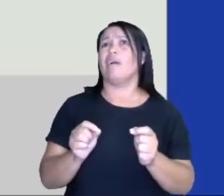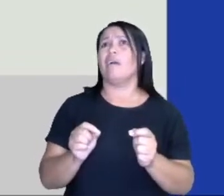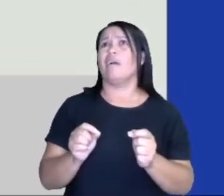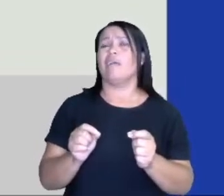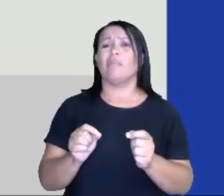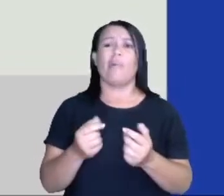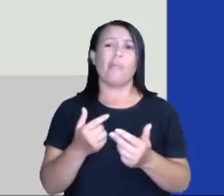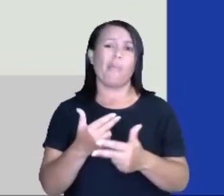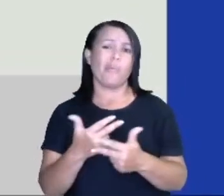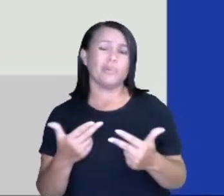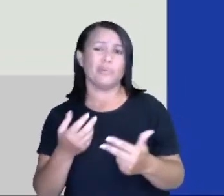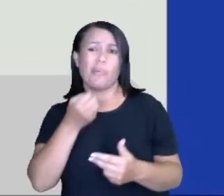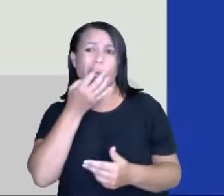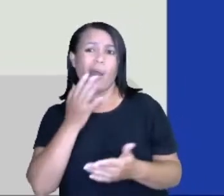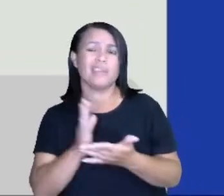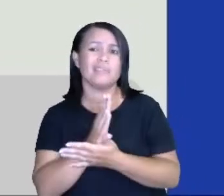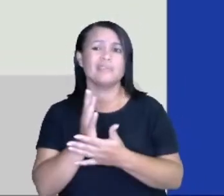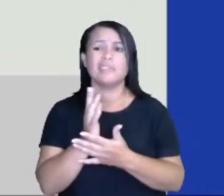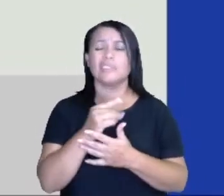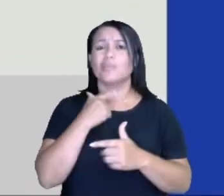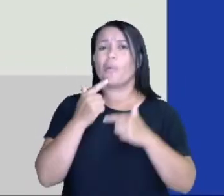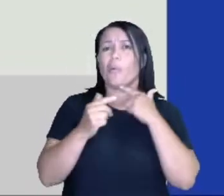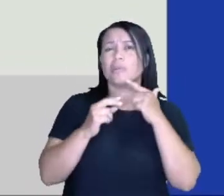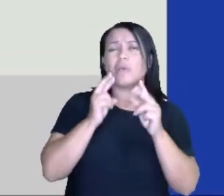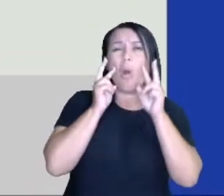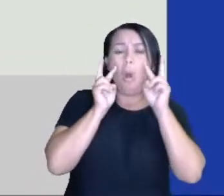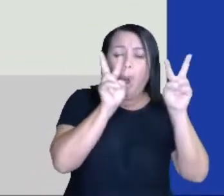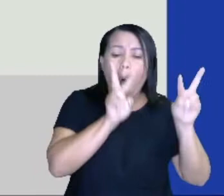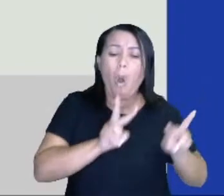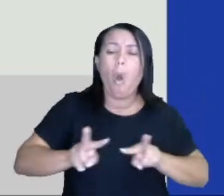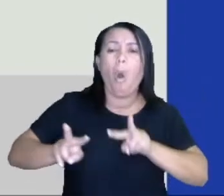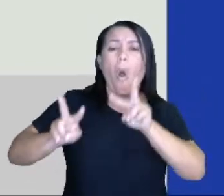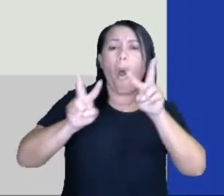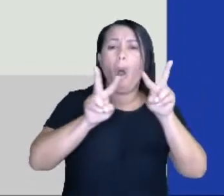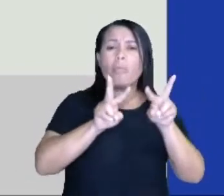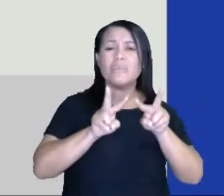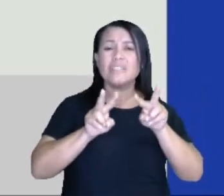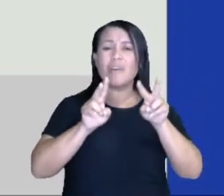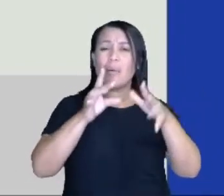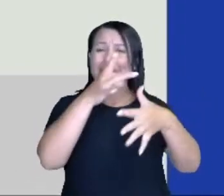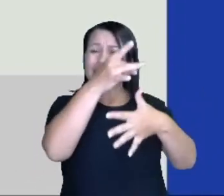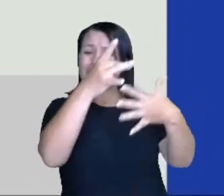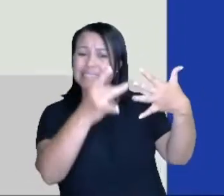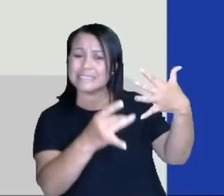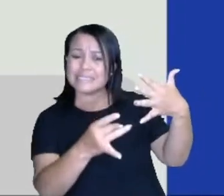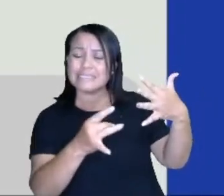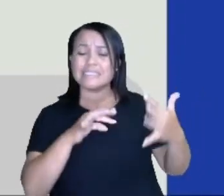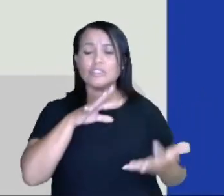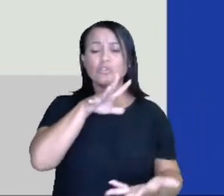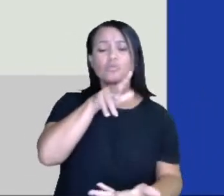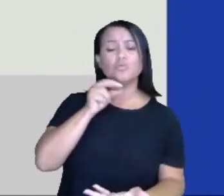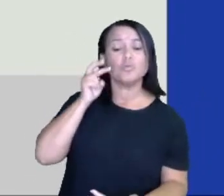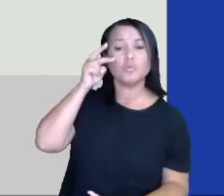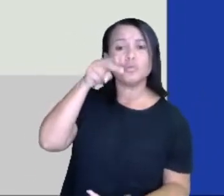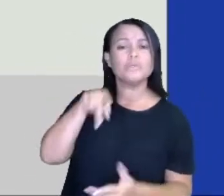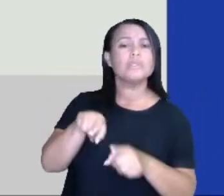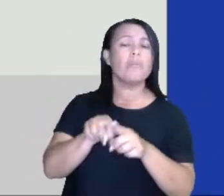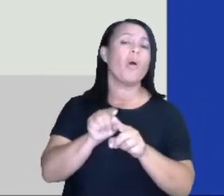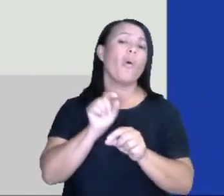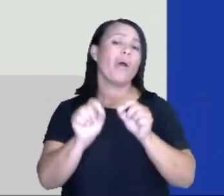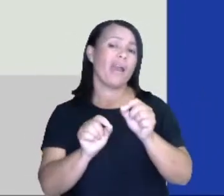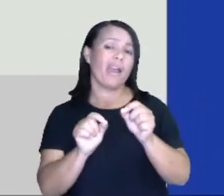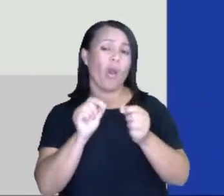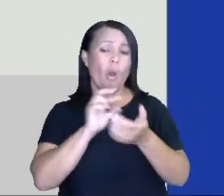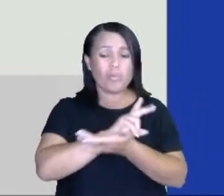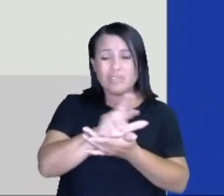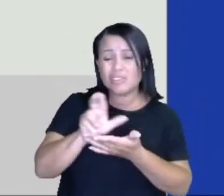o fato de não oferecer uma visão mais detalhada da superfície terrestre e o não permitir observar vários continentes ao